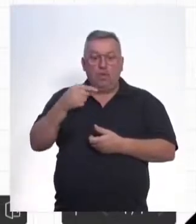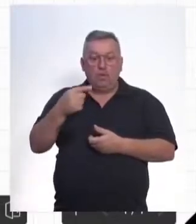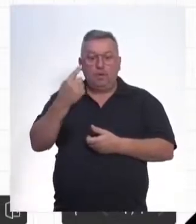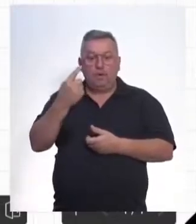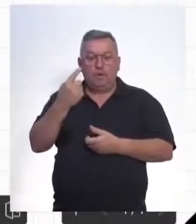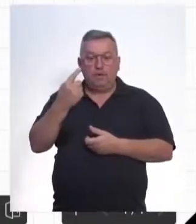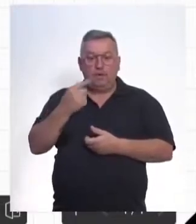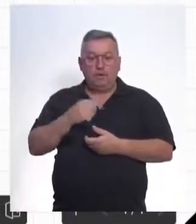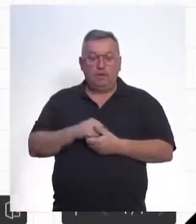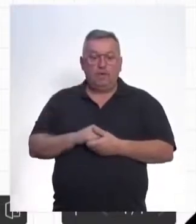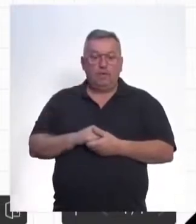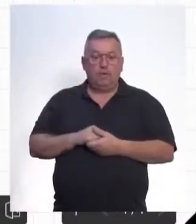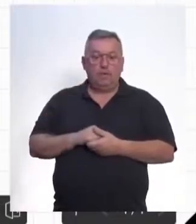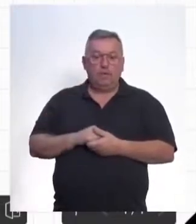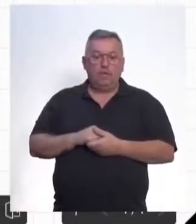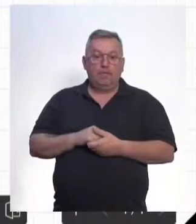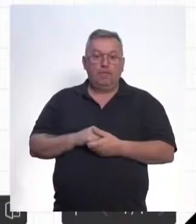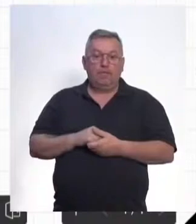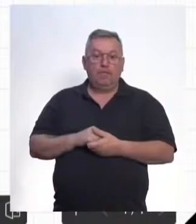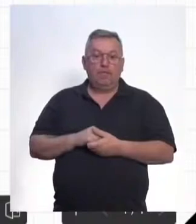1, menos 1.